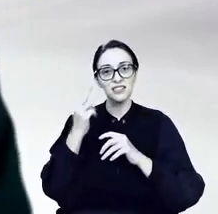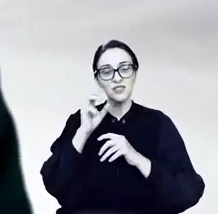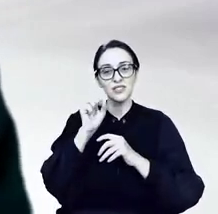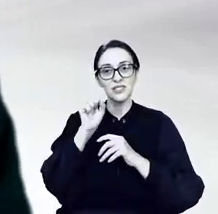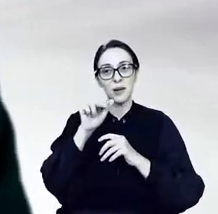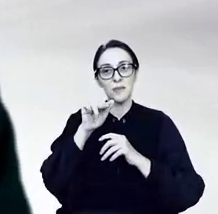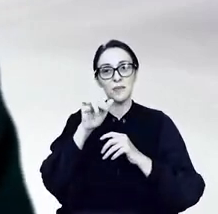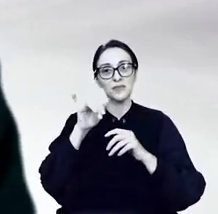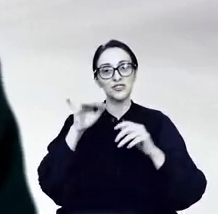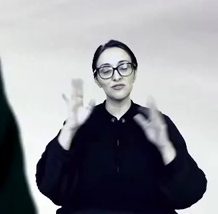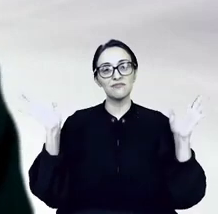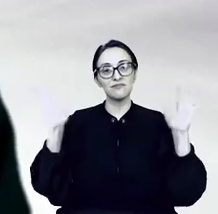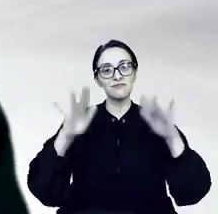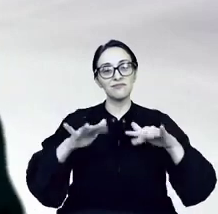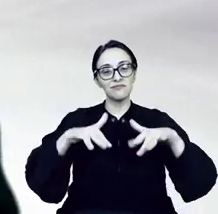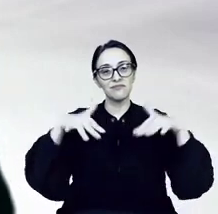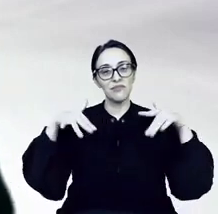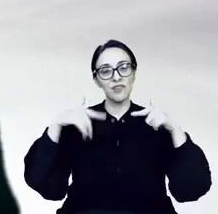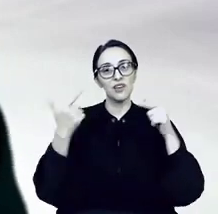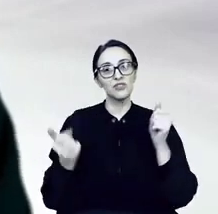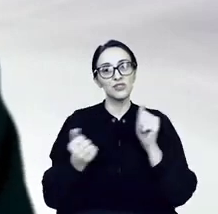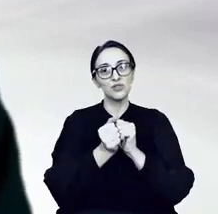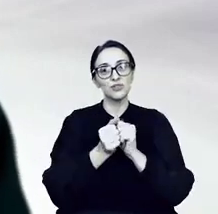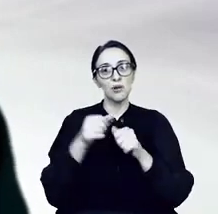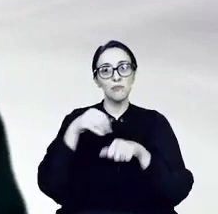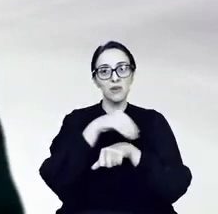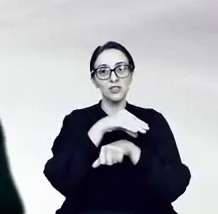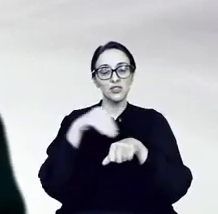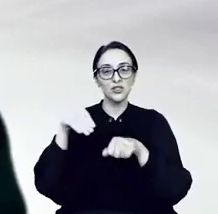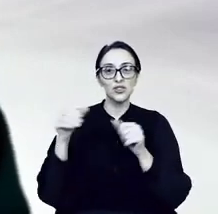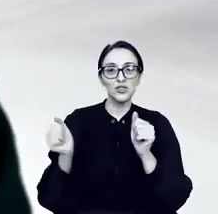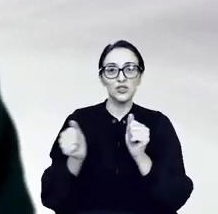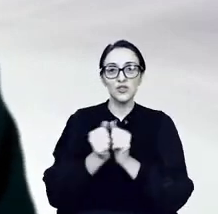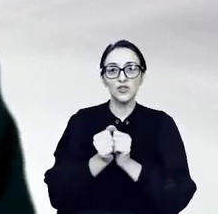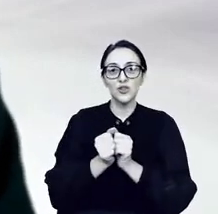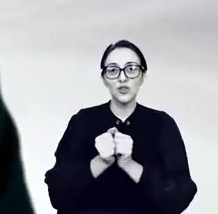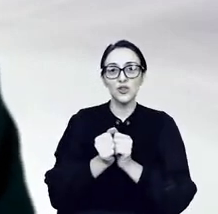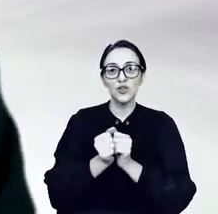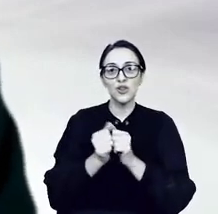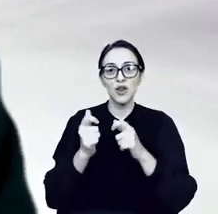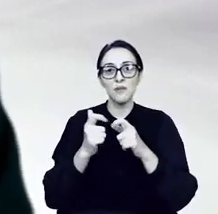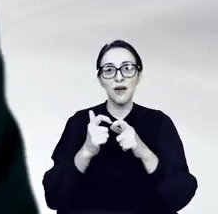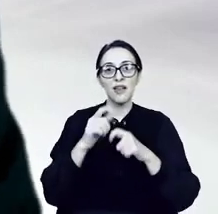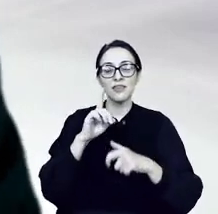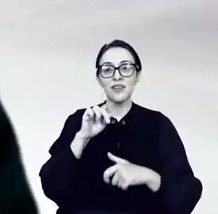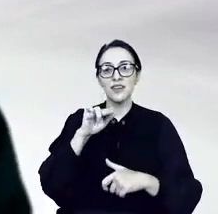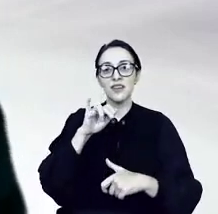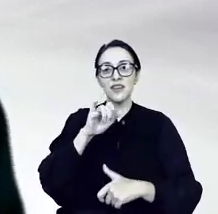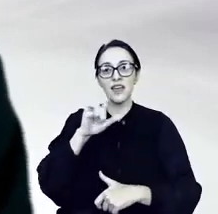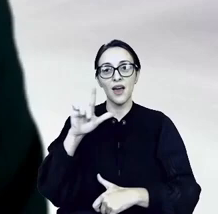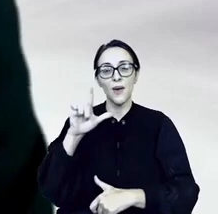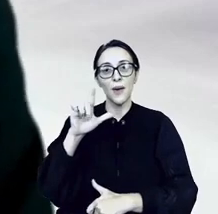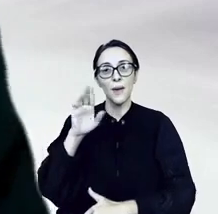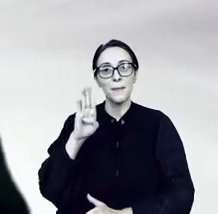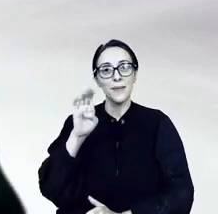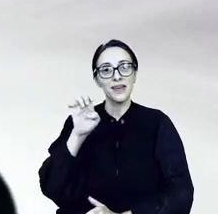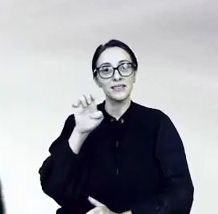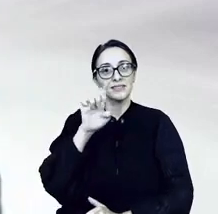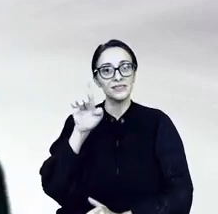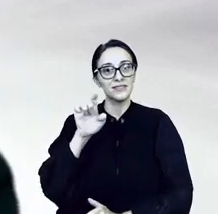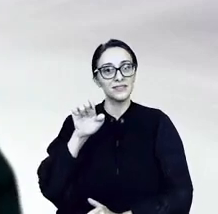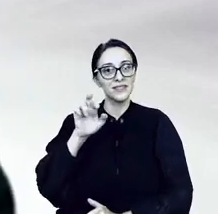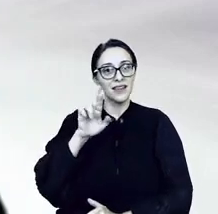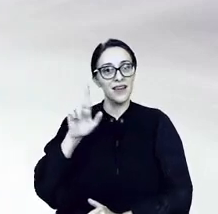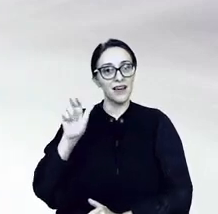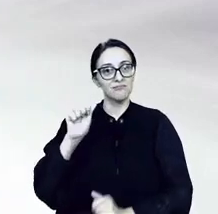para moderar juntamente comigo essa sessão, Dr. Daniel Bezerra, que vai